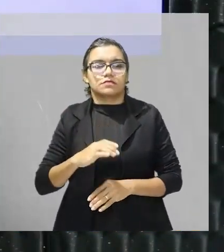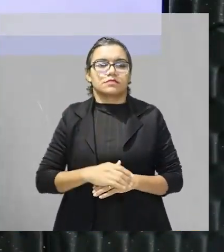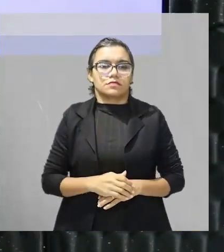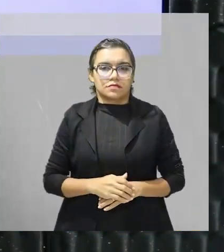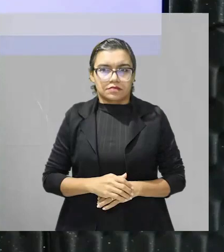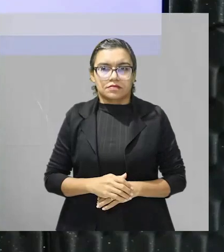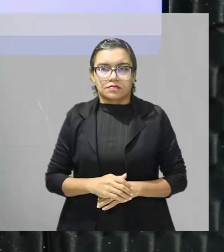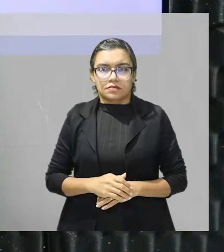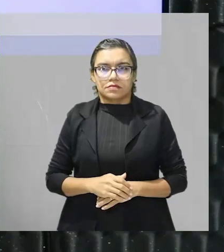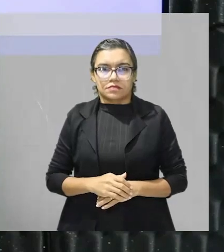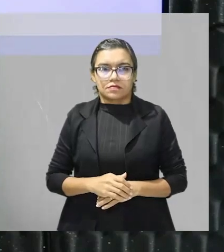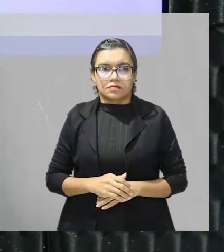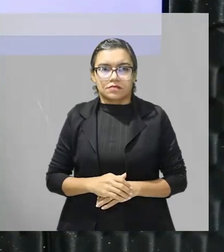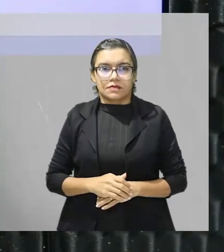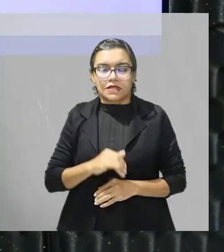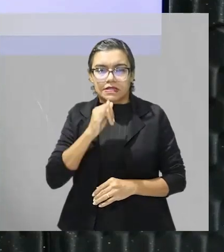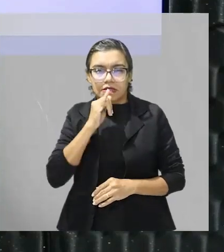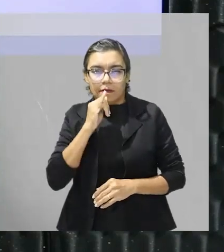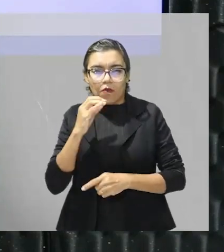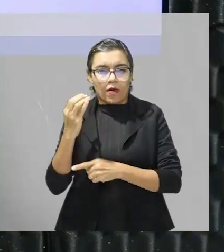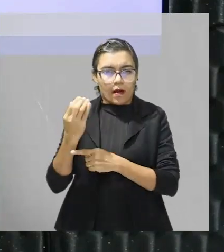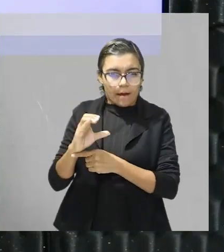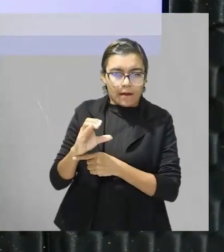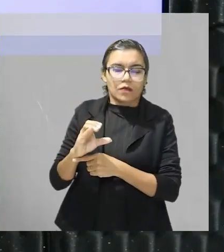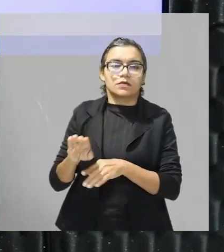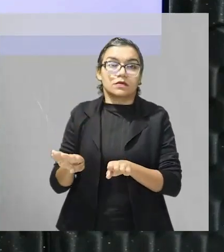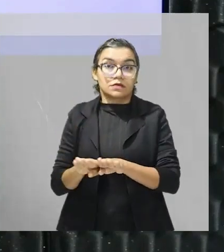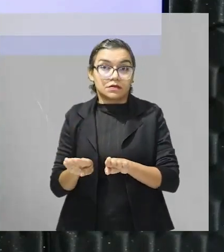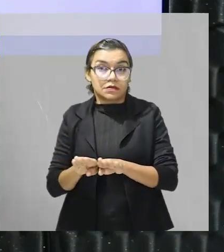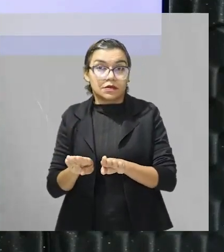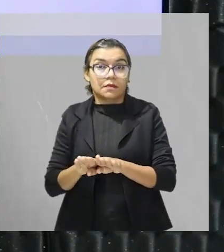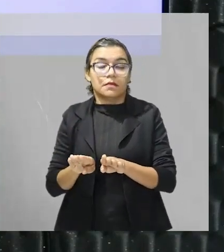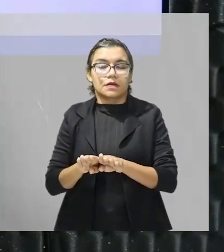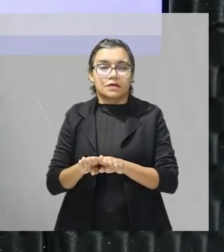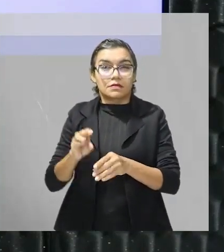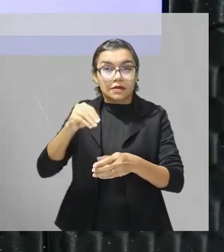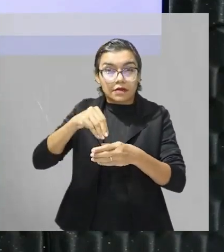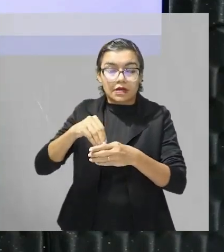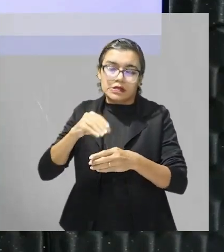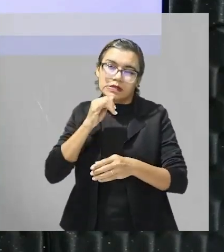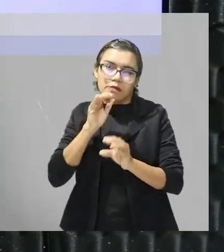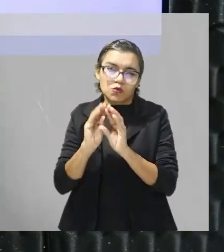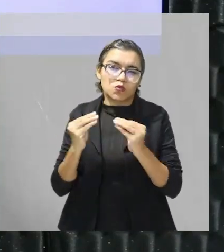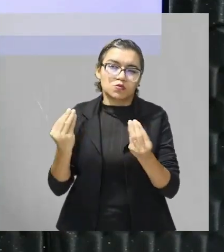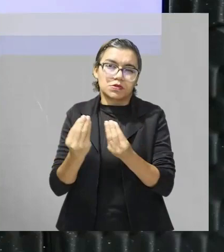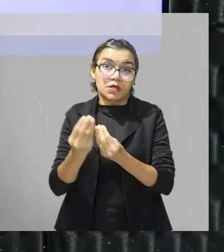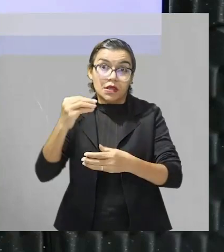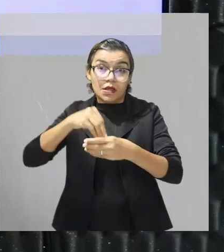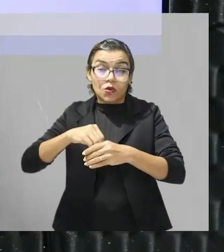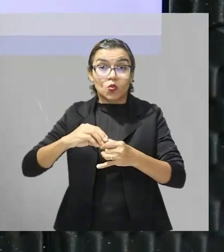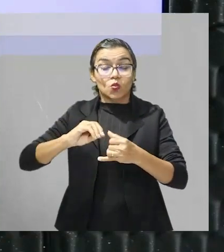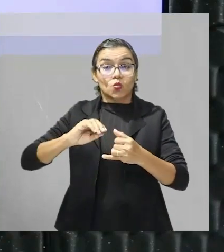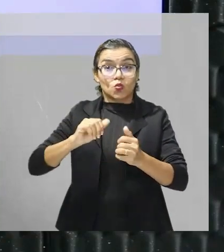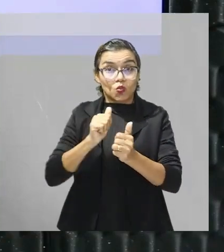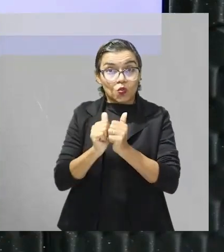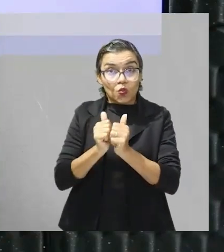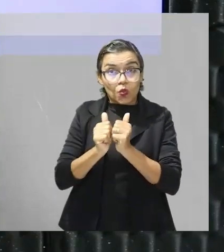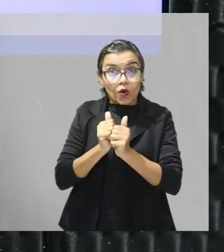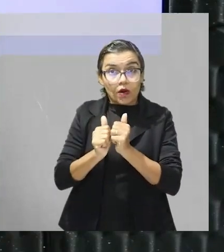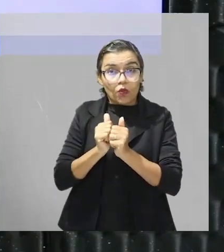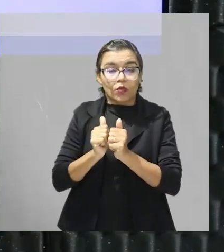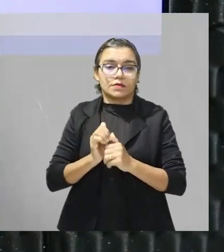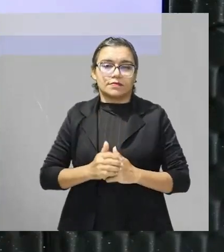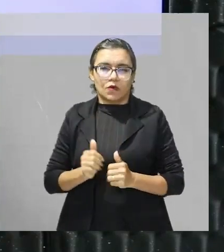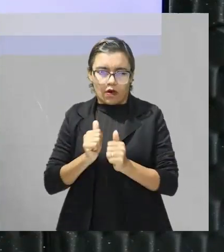e sais minerais OK são as substâncias presentes no arroz bom comando da